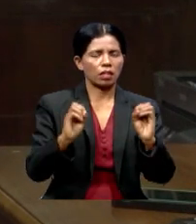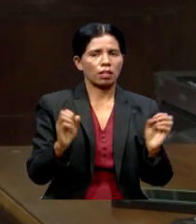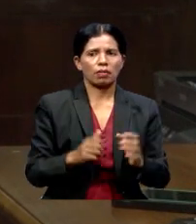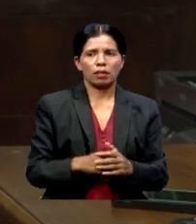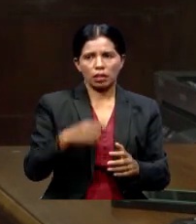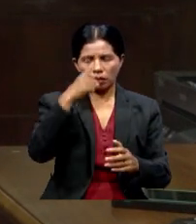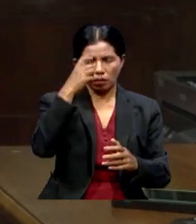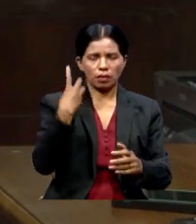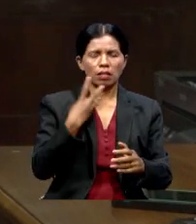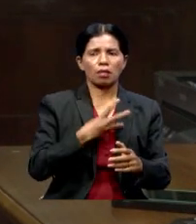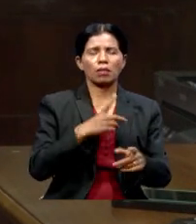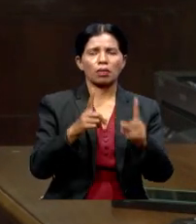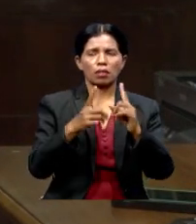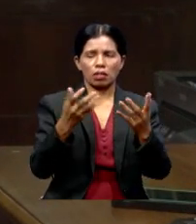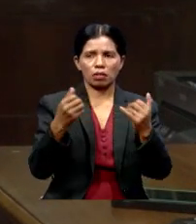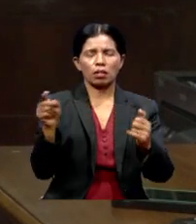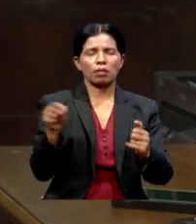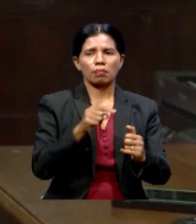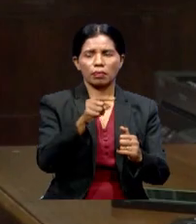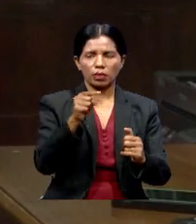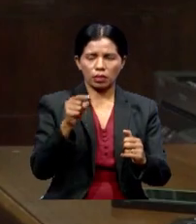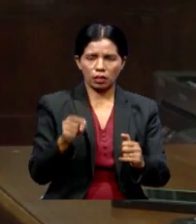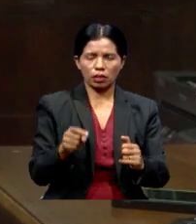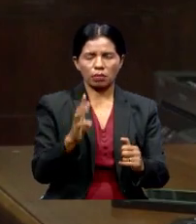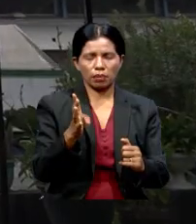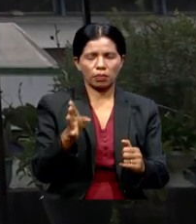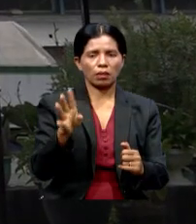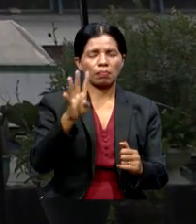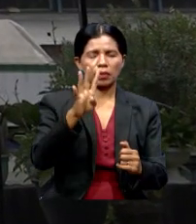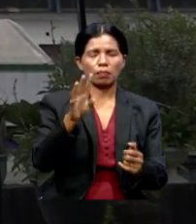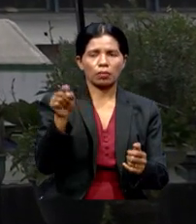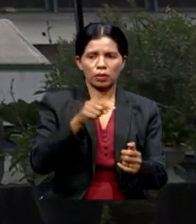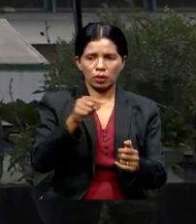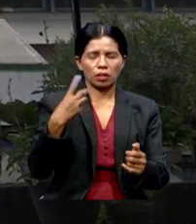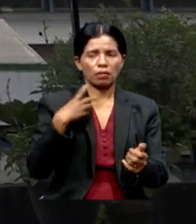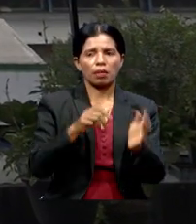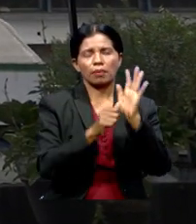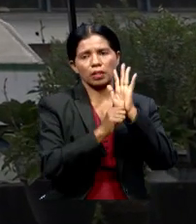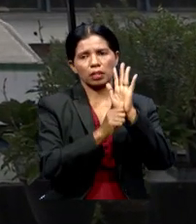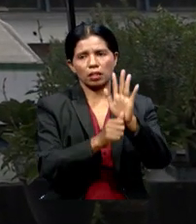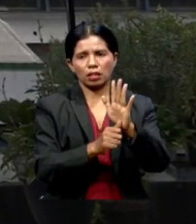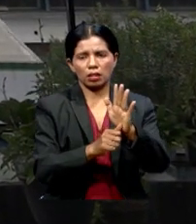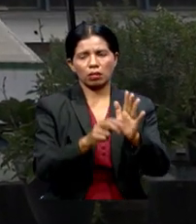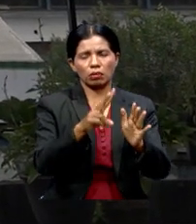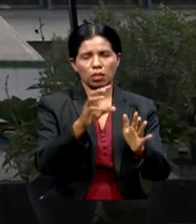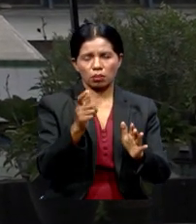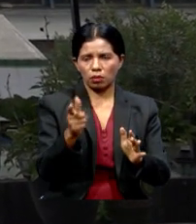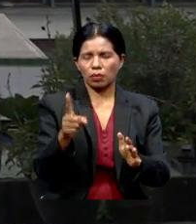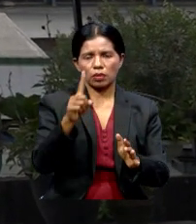Tamba mi colia agora o indoro um percentagem to 47%, né? A minha presenta onde que está né 2021